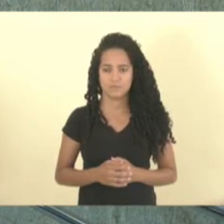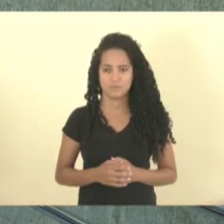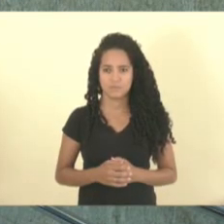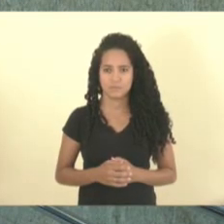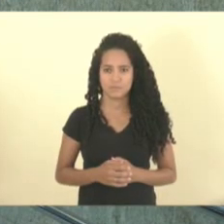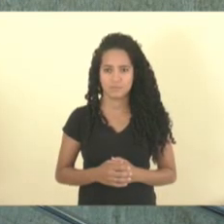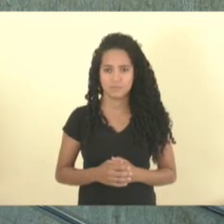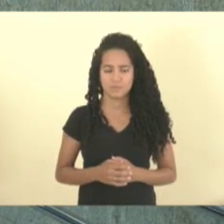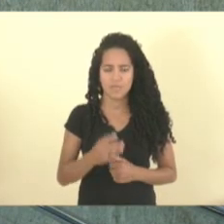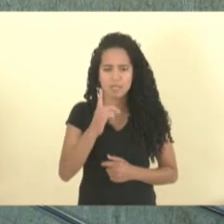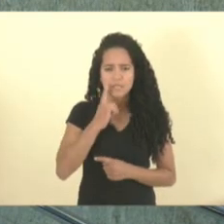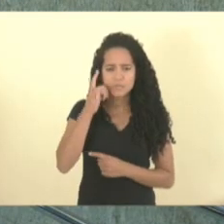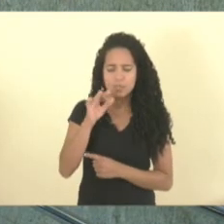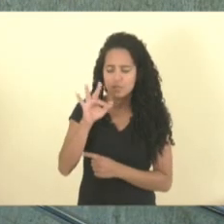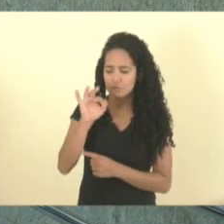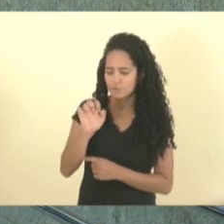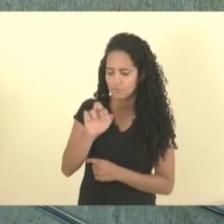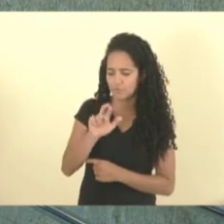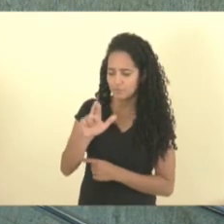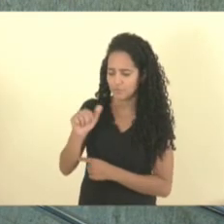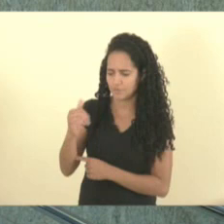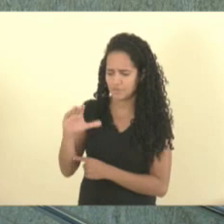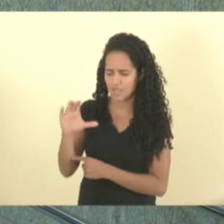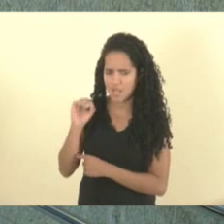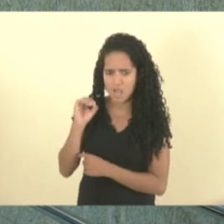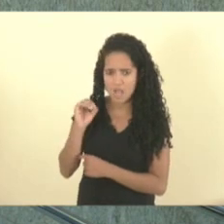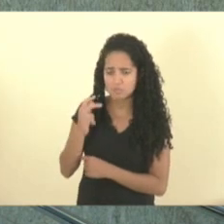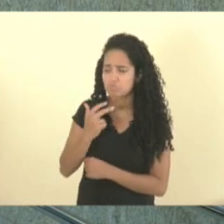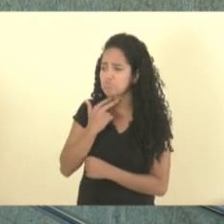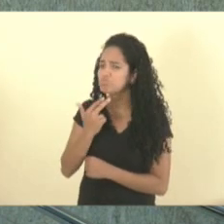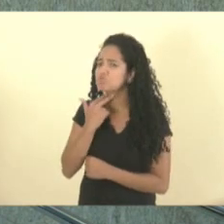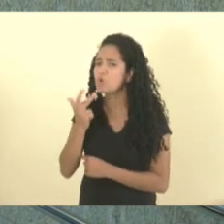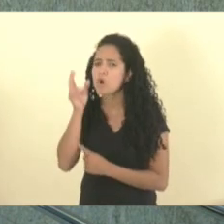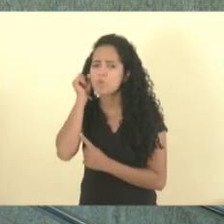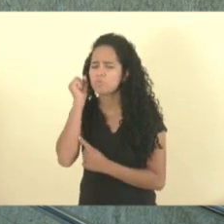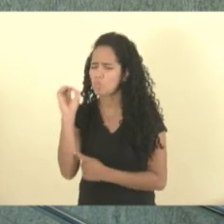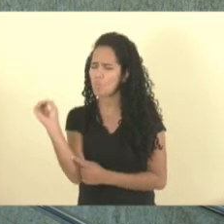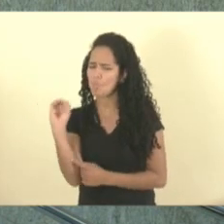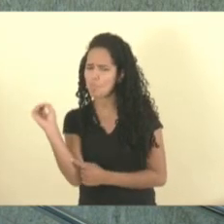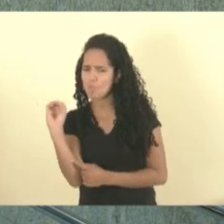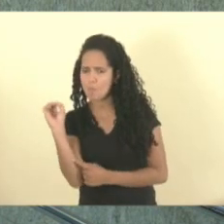Deputado Ferraz, está nos ouvindo? Deputado Ferraz, que não estamos ouvindo. Deputado Marcelo Santos.